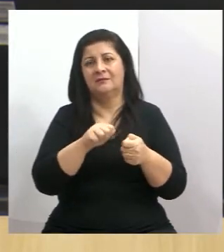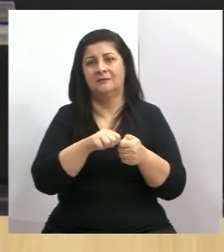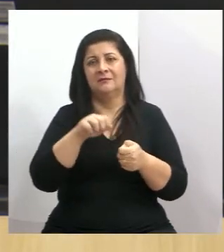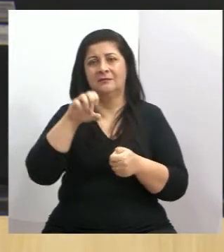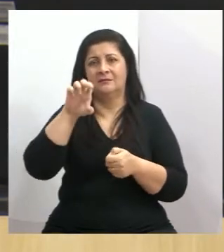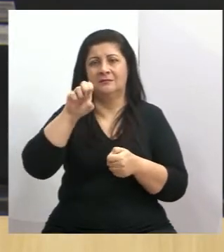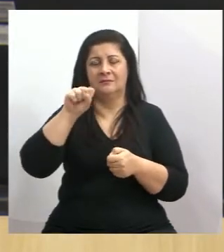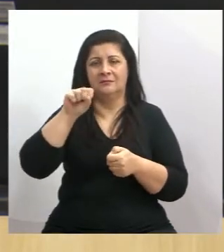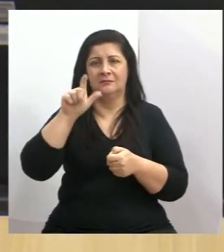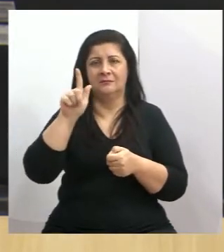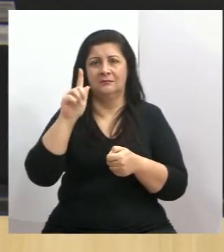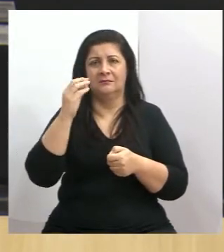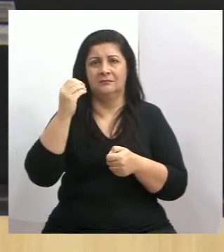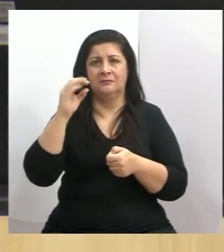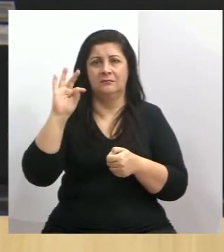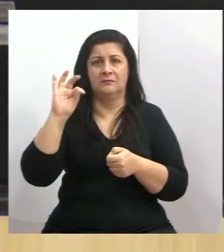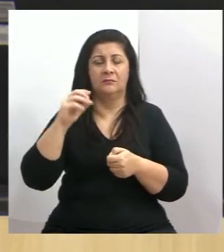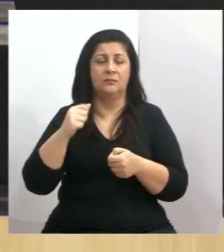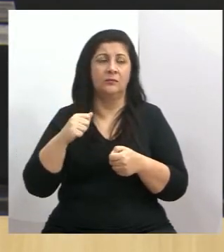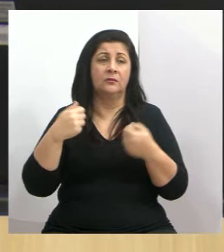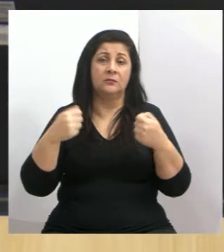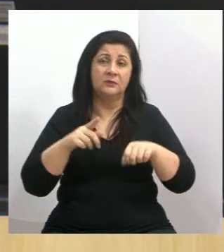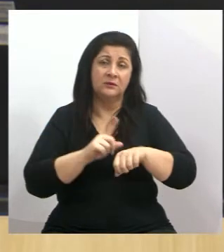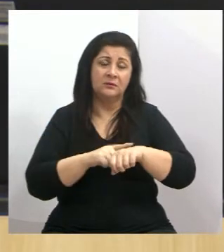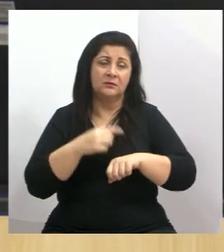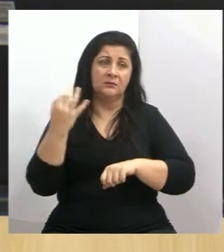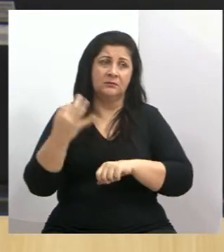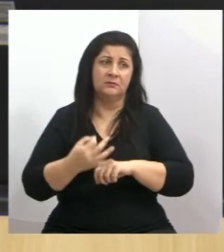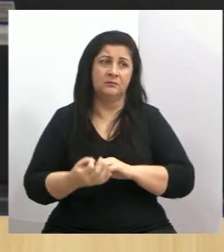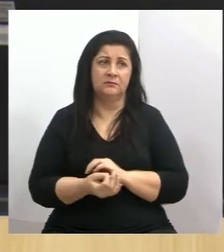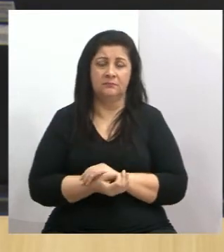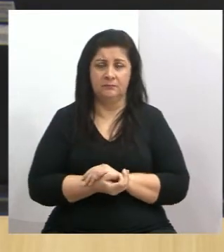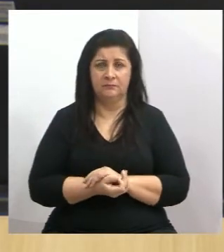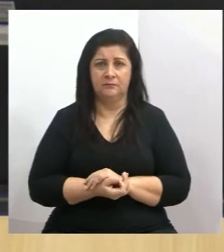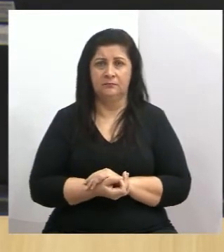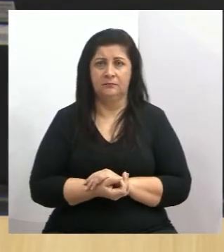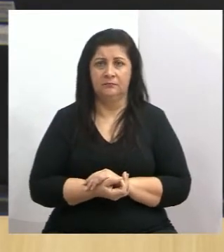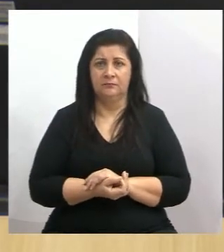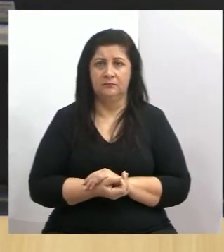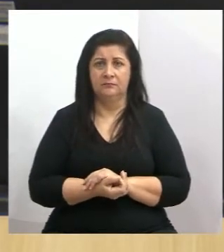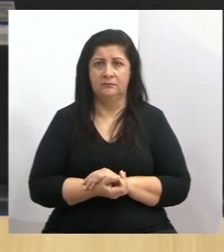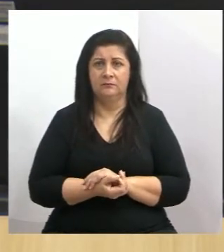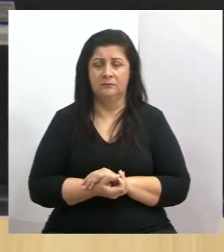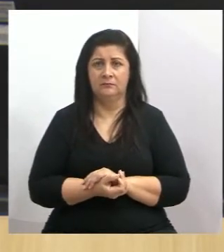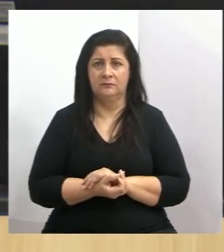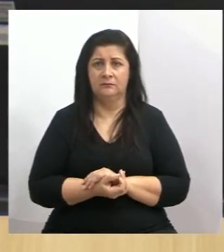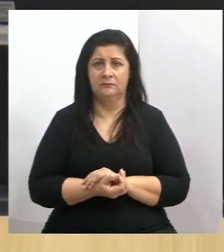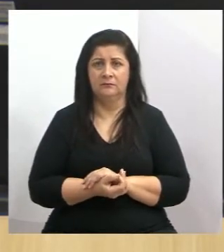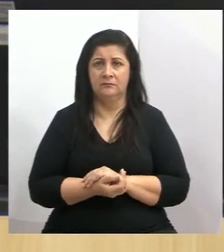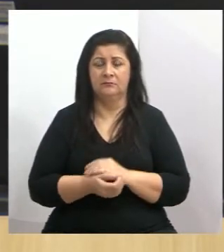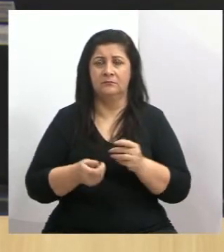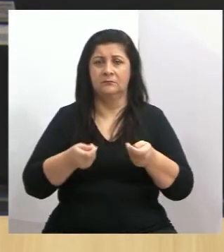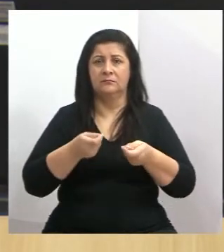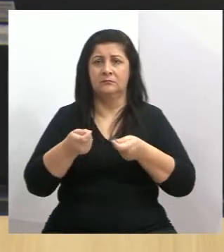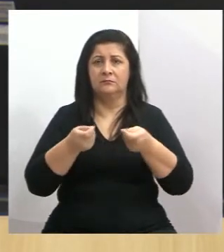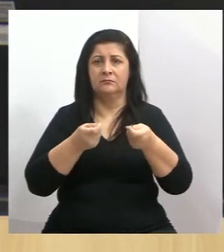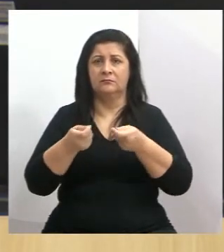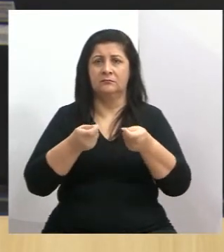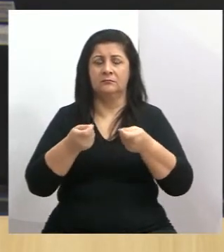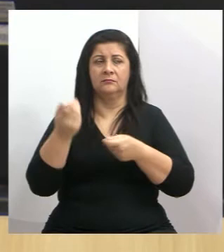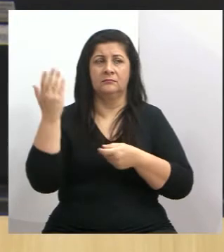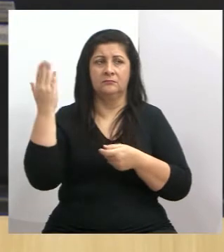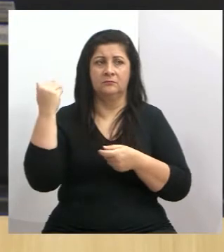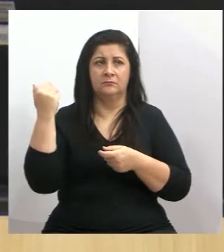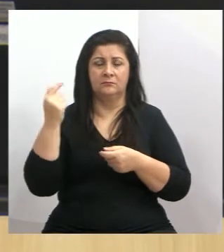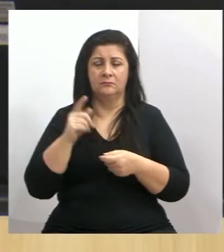tá tudo tem a sua hora tá infelizmente as administrações anteriores